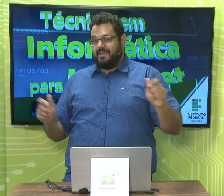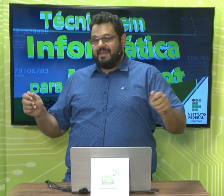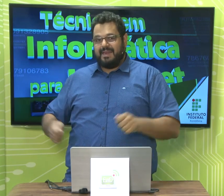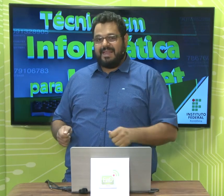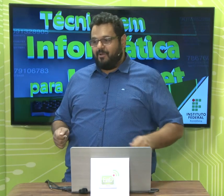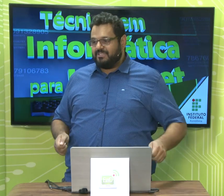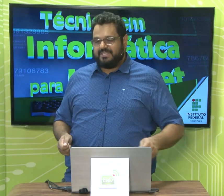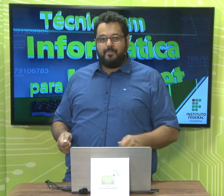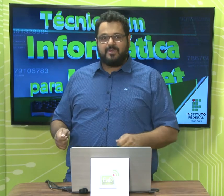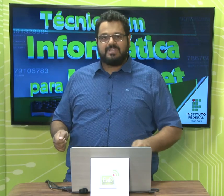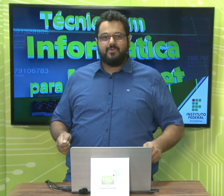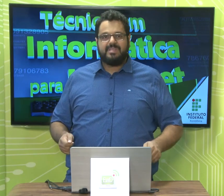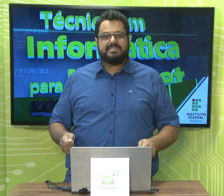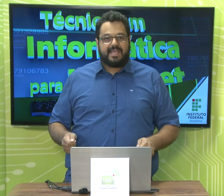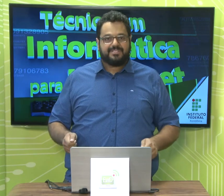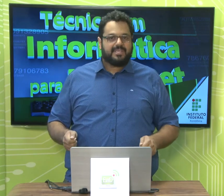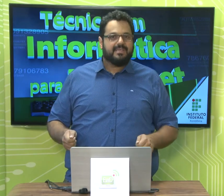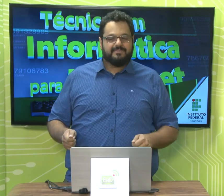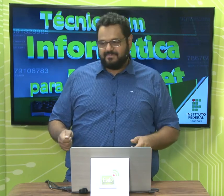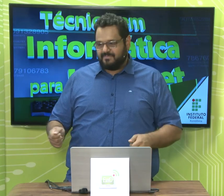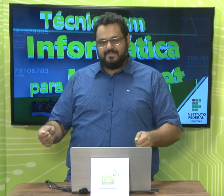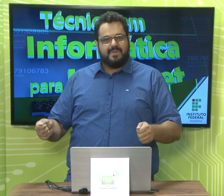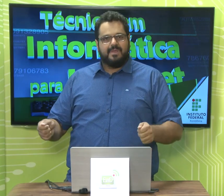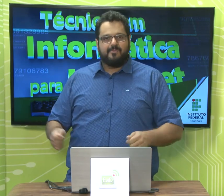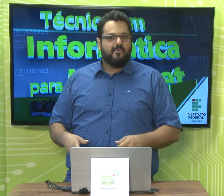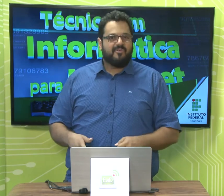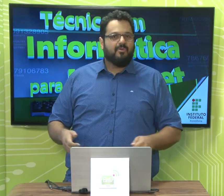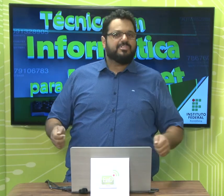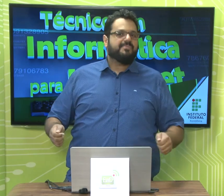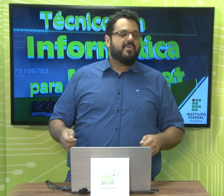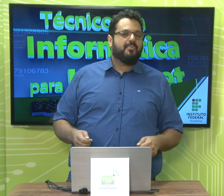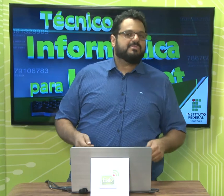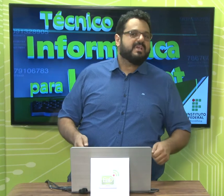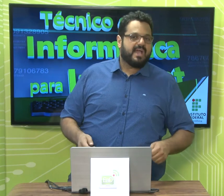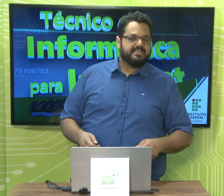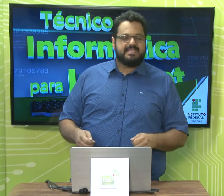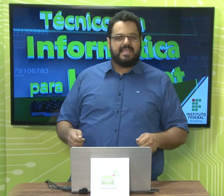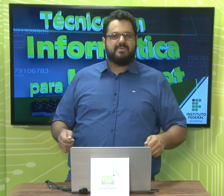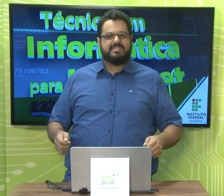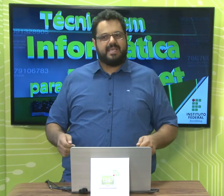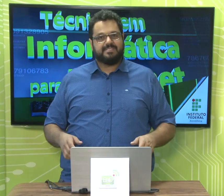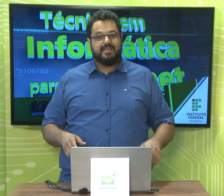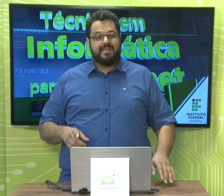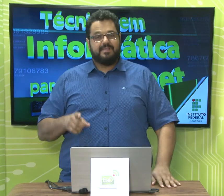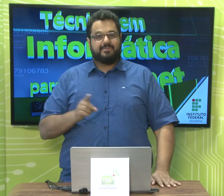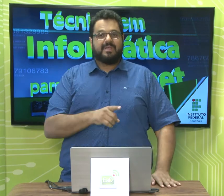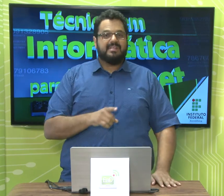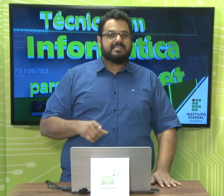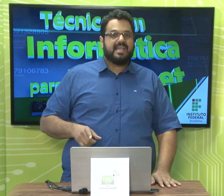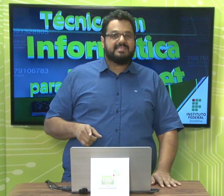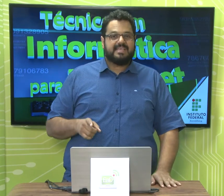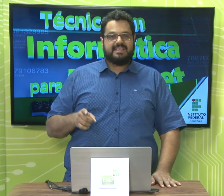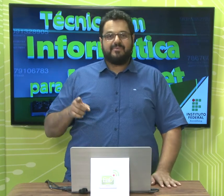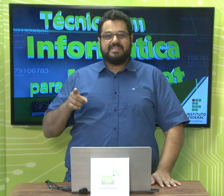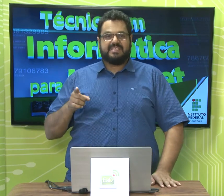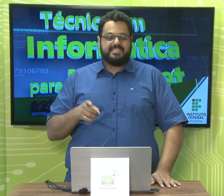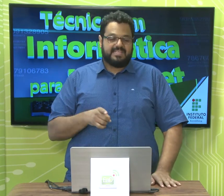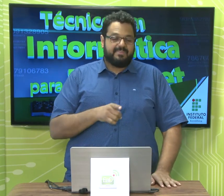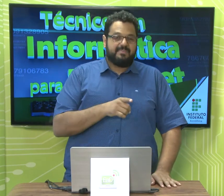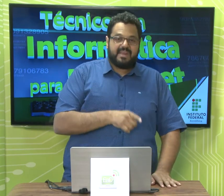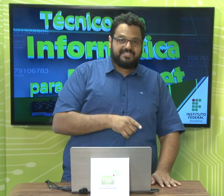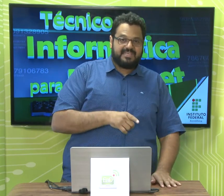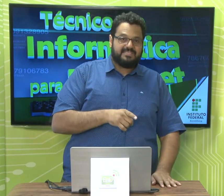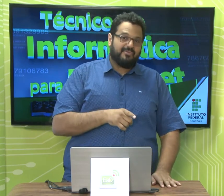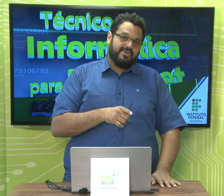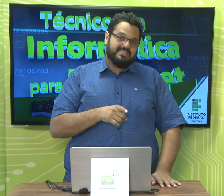olha, lá na loja tem um processador i7 aqui, com um valor de R$1.000 e poucos, Intel i7. Só que ele esquece que tem o i7